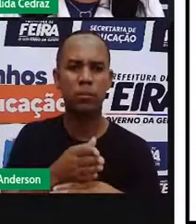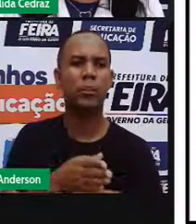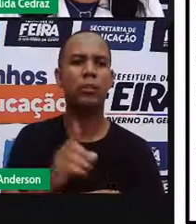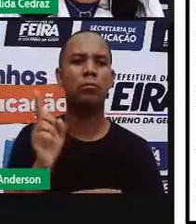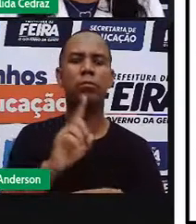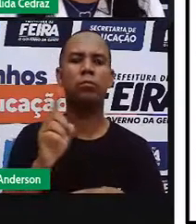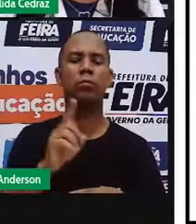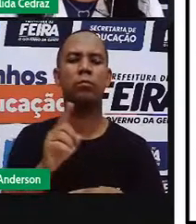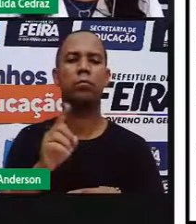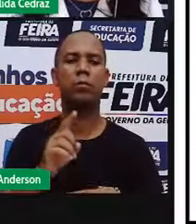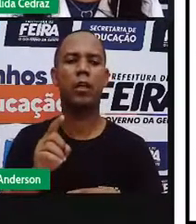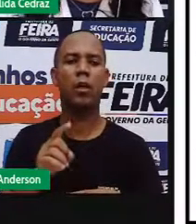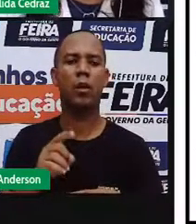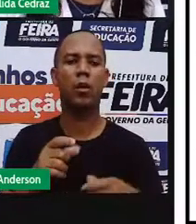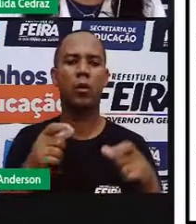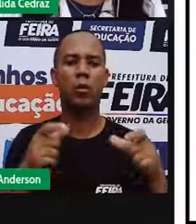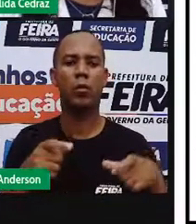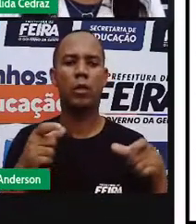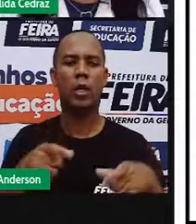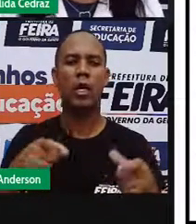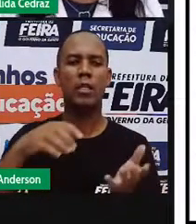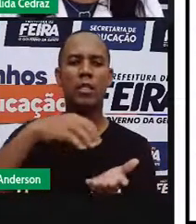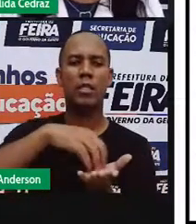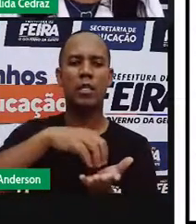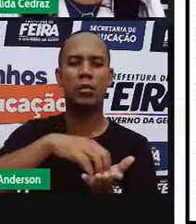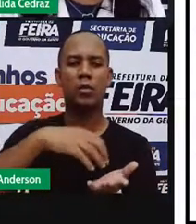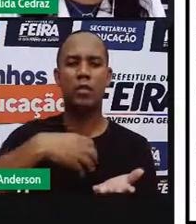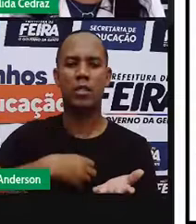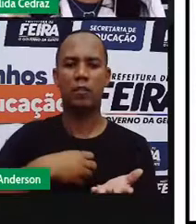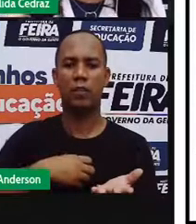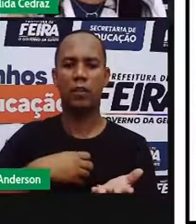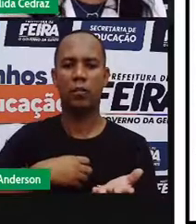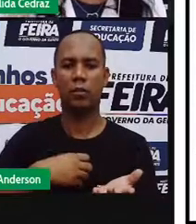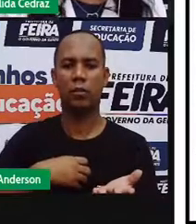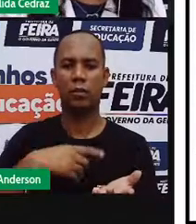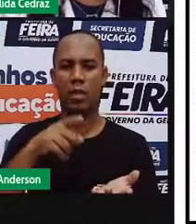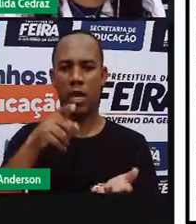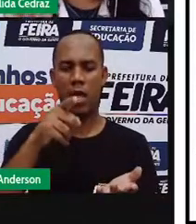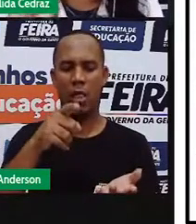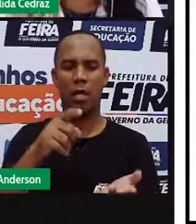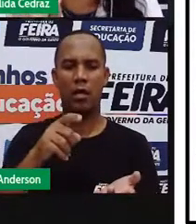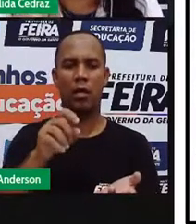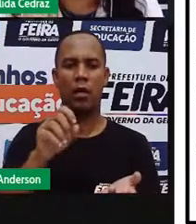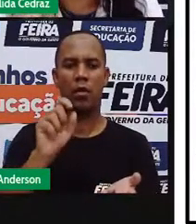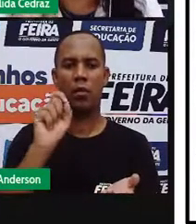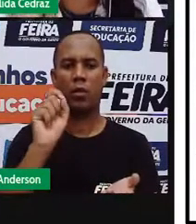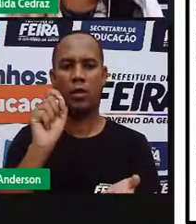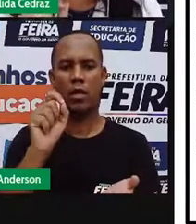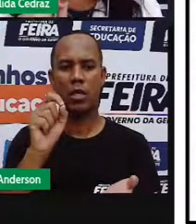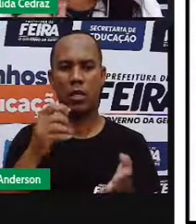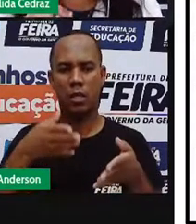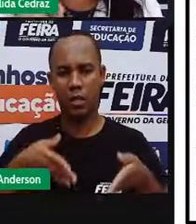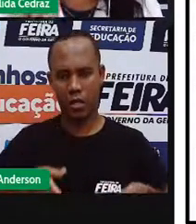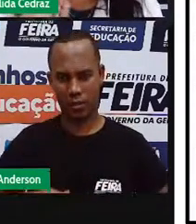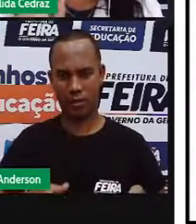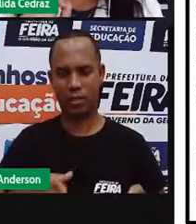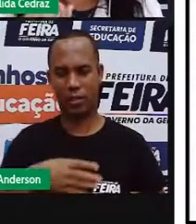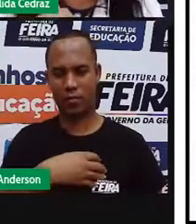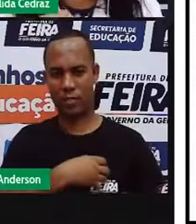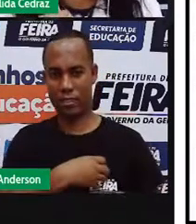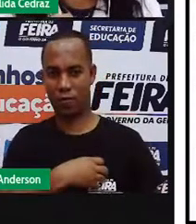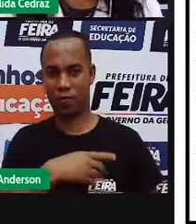Convento da Lapa, localizado no centro da cidade de Salvador. Soterapolitana, porque quem nasce em Salvador